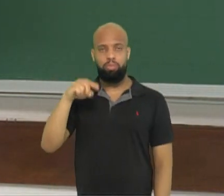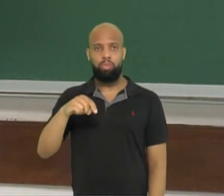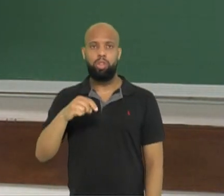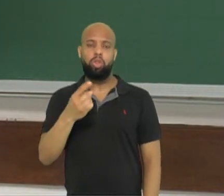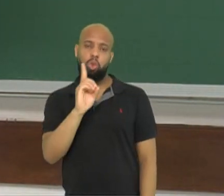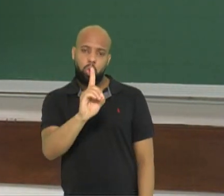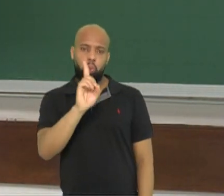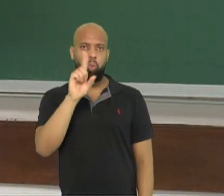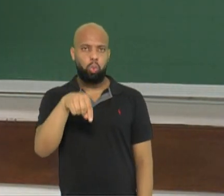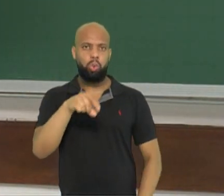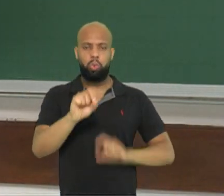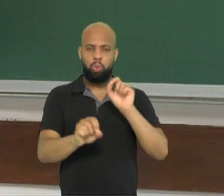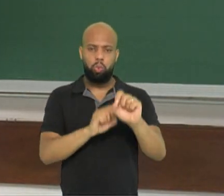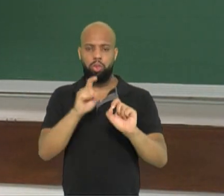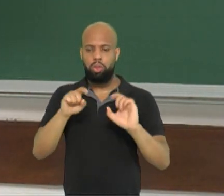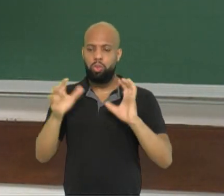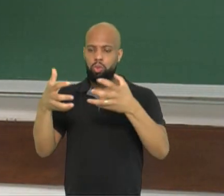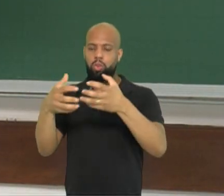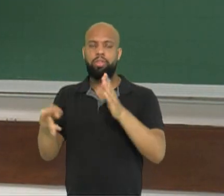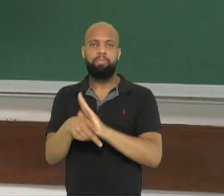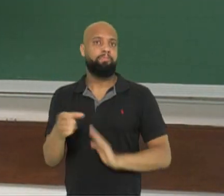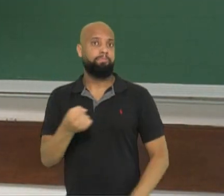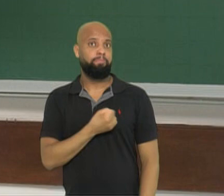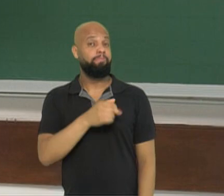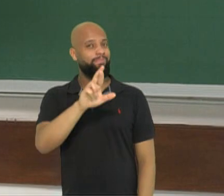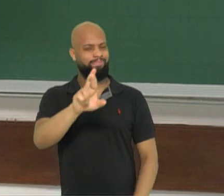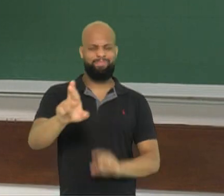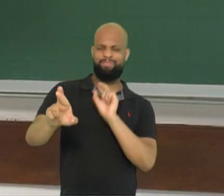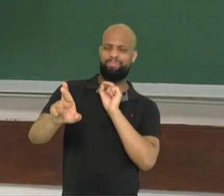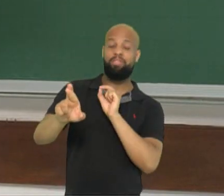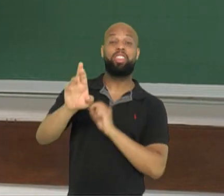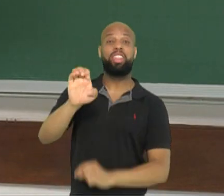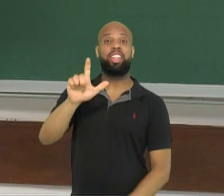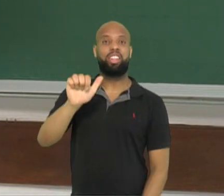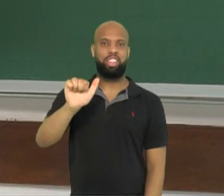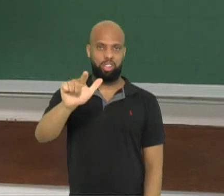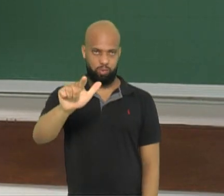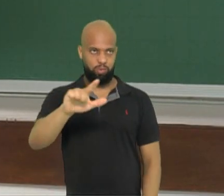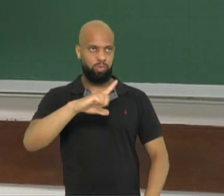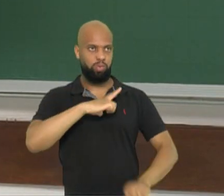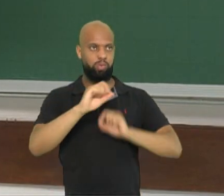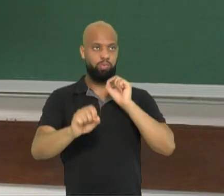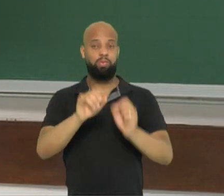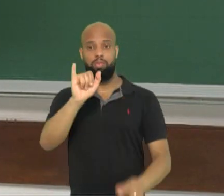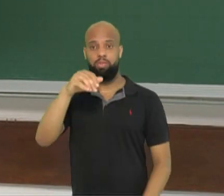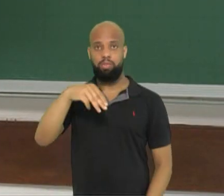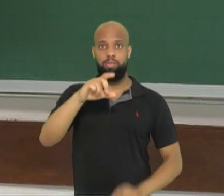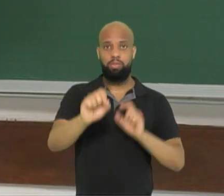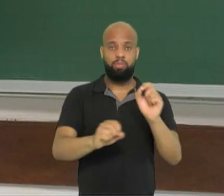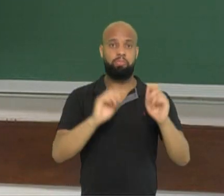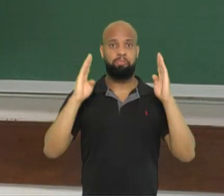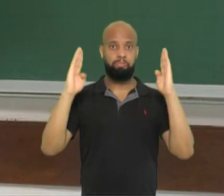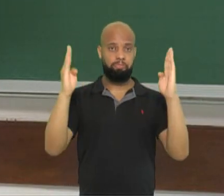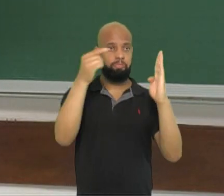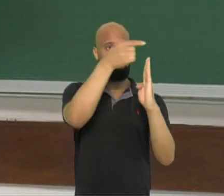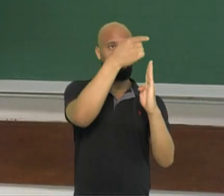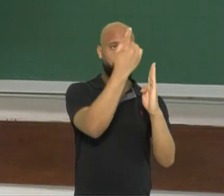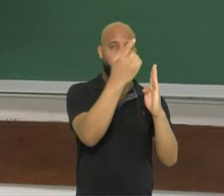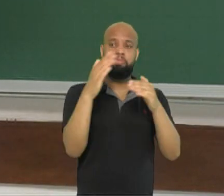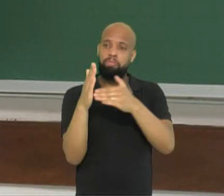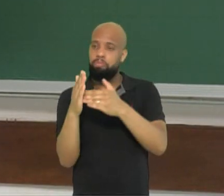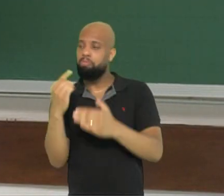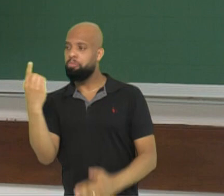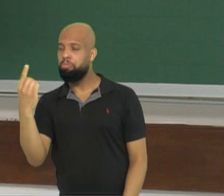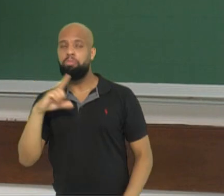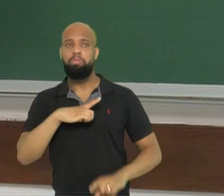tá? E a imagem é o que a gente estabelece por aquele intervalo fechado para -1 e 1. Então, eu venho